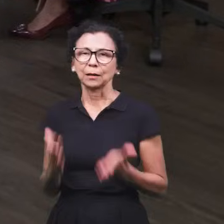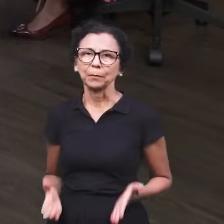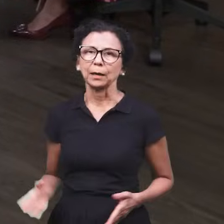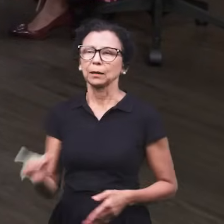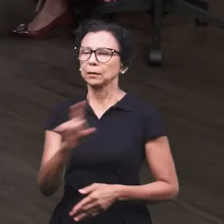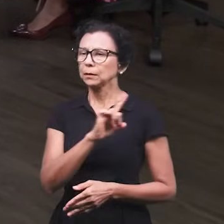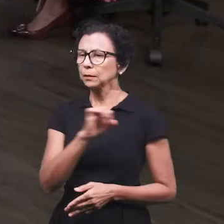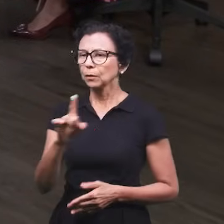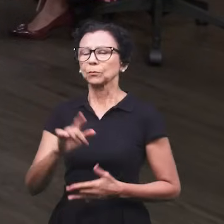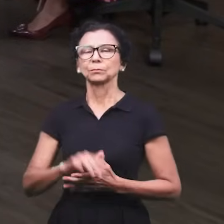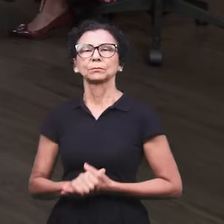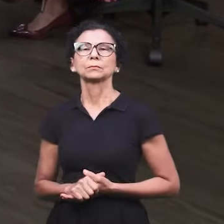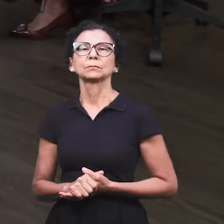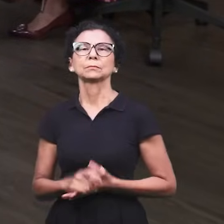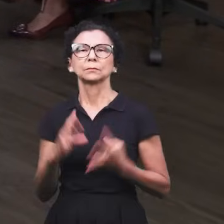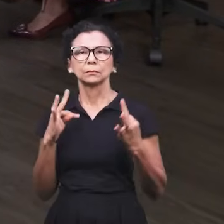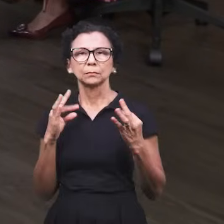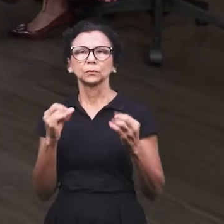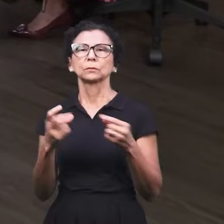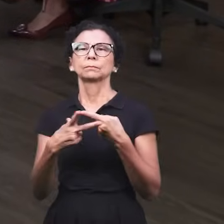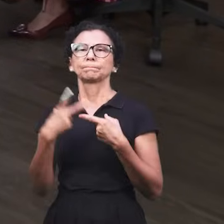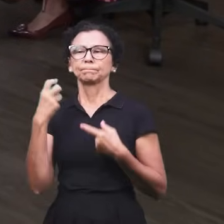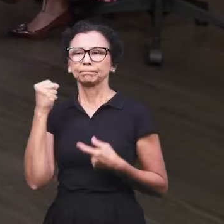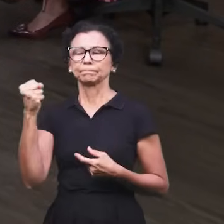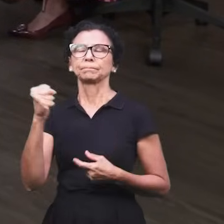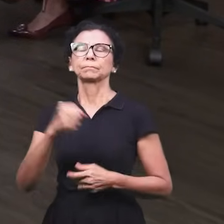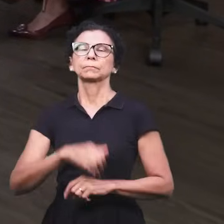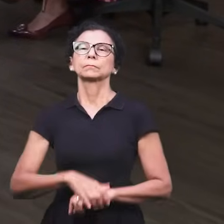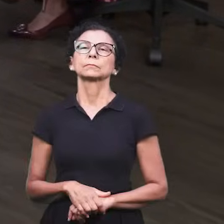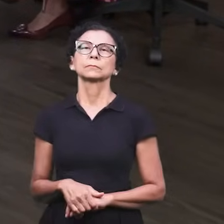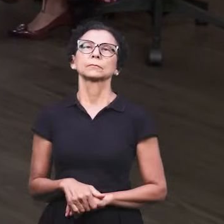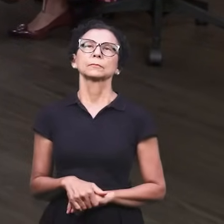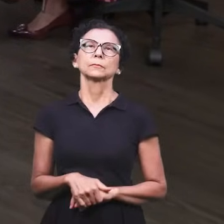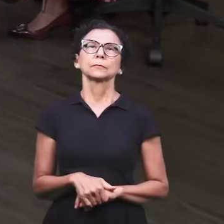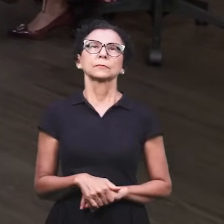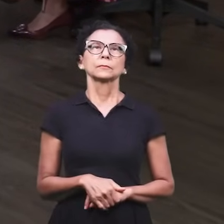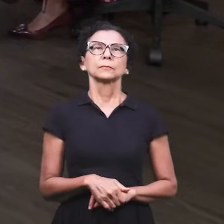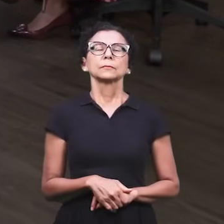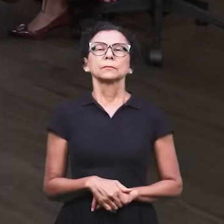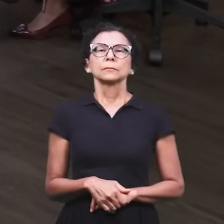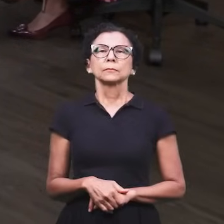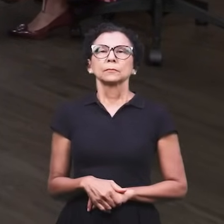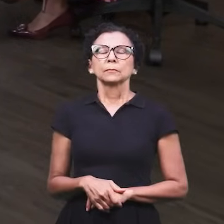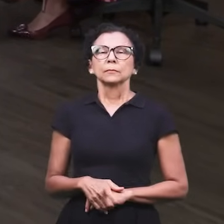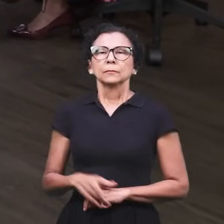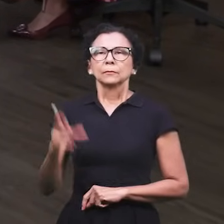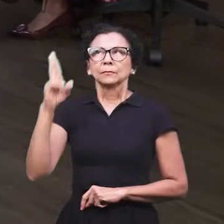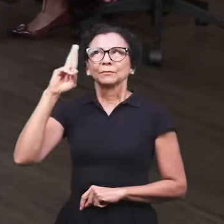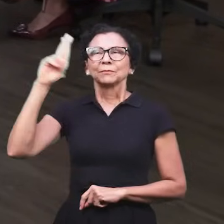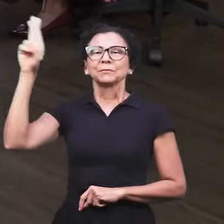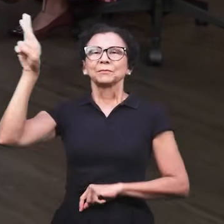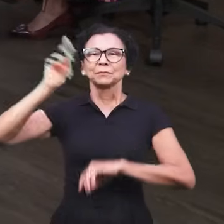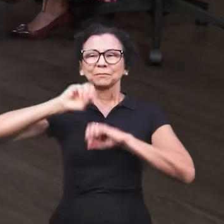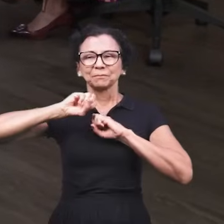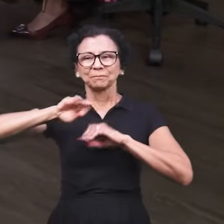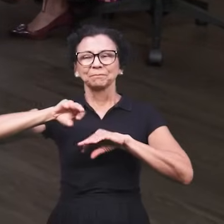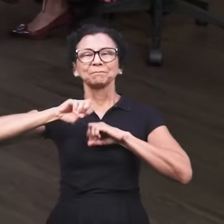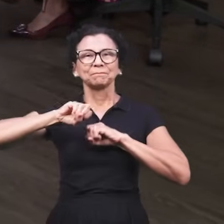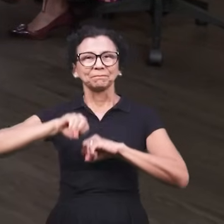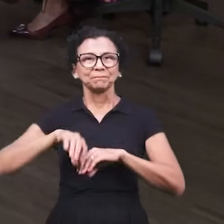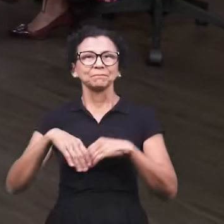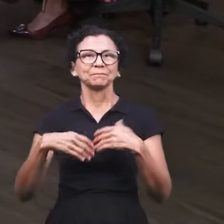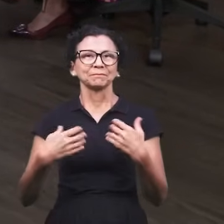você vai vencer a batalha. O Senhor nos ensina, né? Ele nos dá todo o